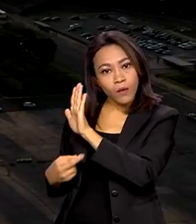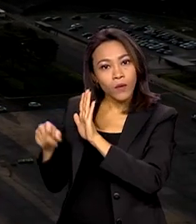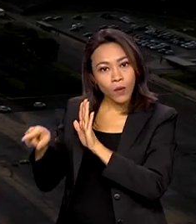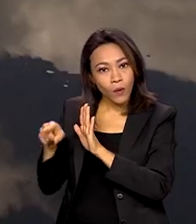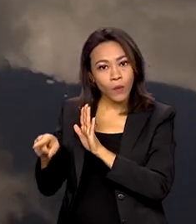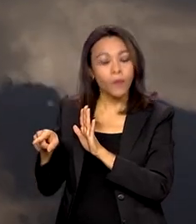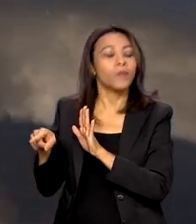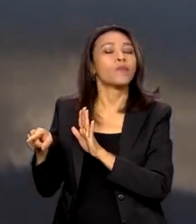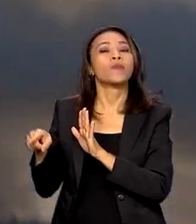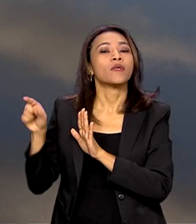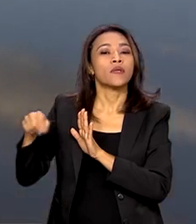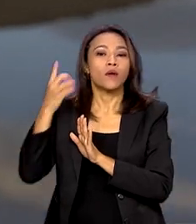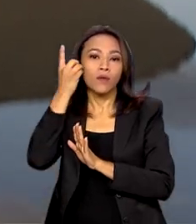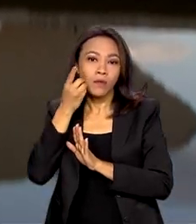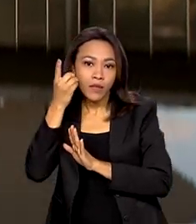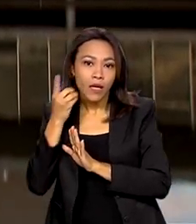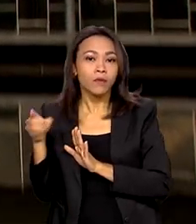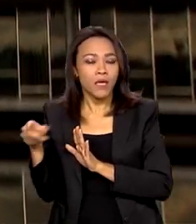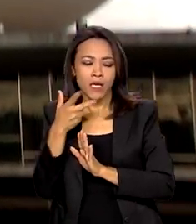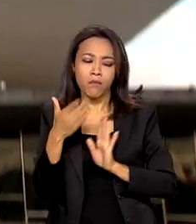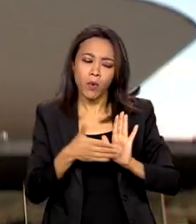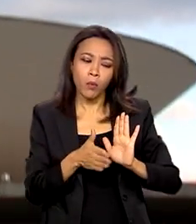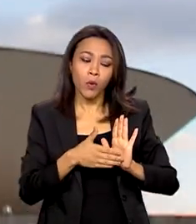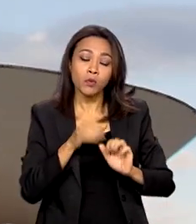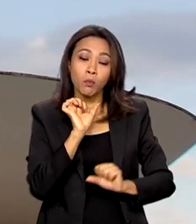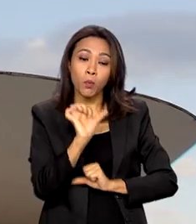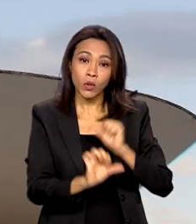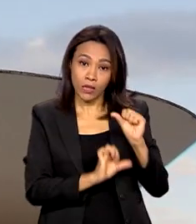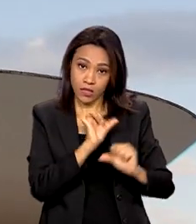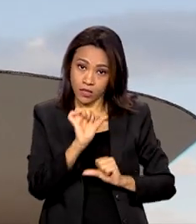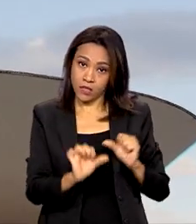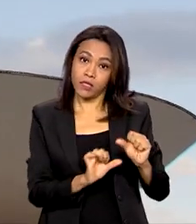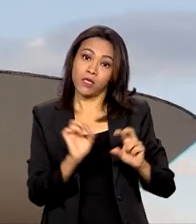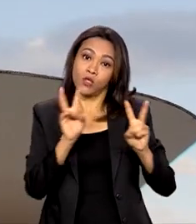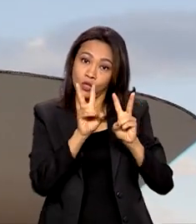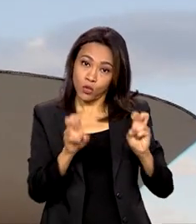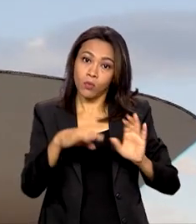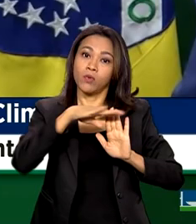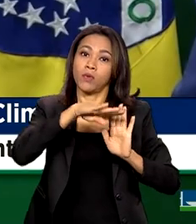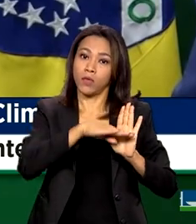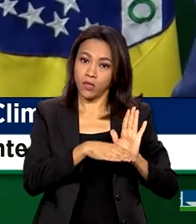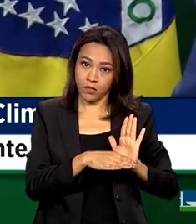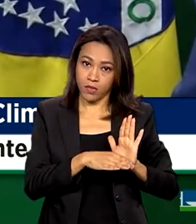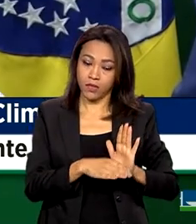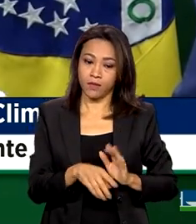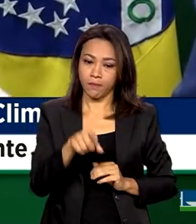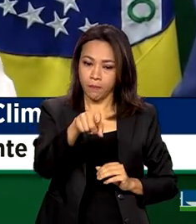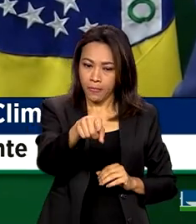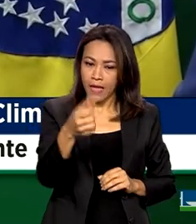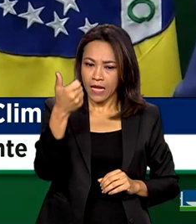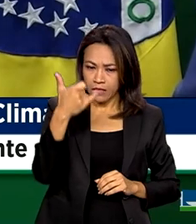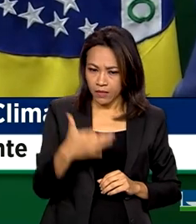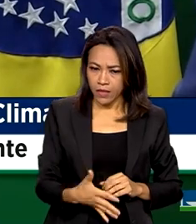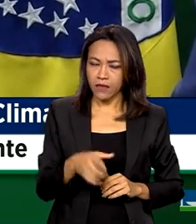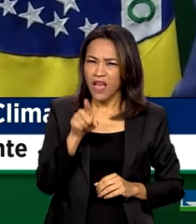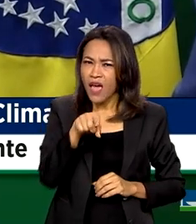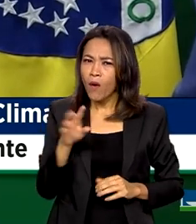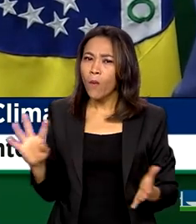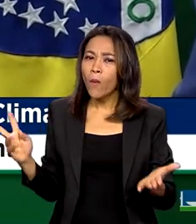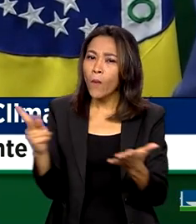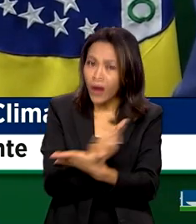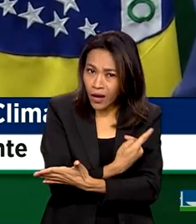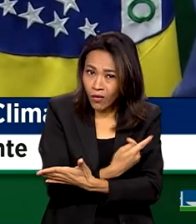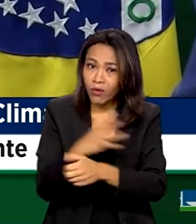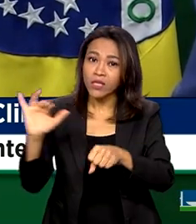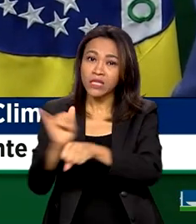Bulhões propôs mudanças sobre o funcionamento destes programas será um erro estratégico para